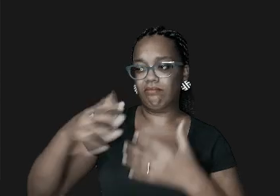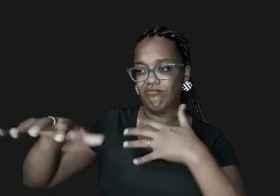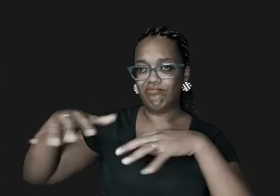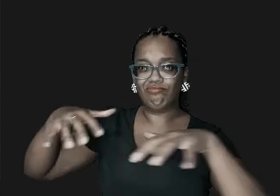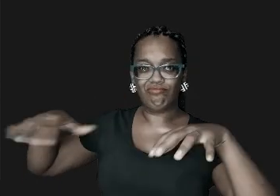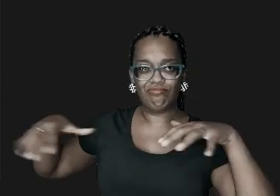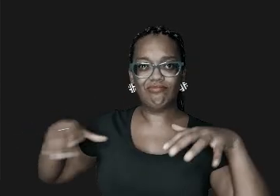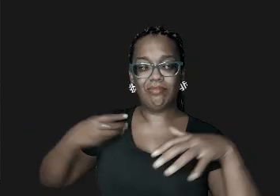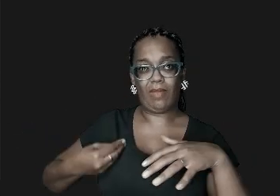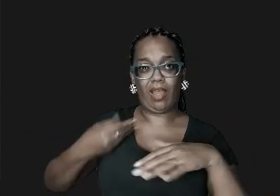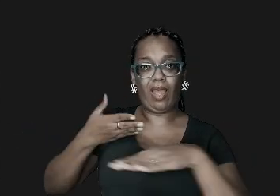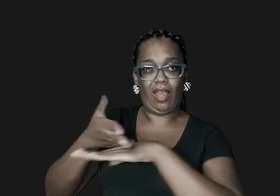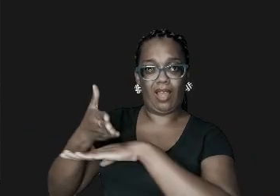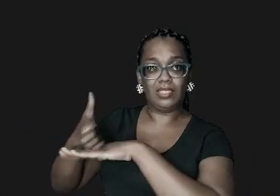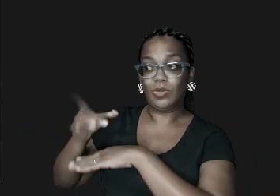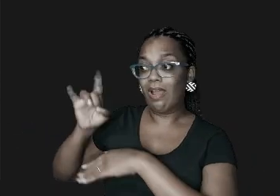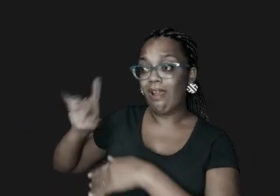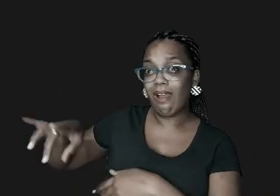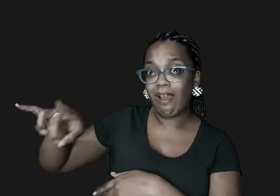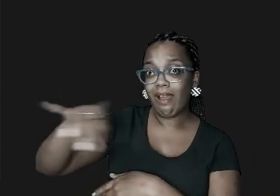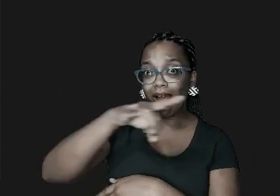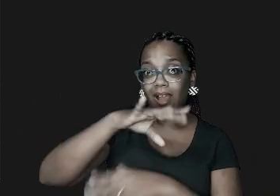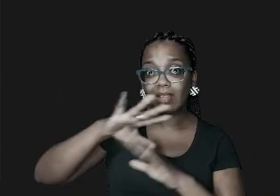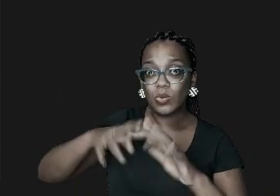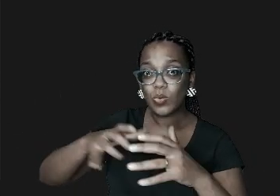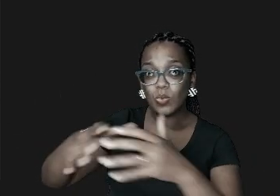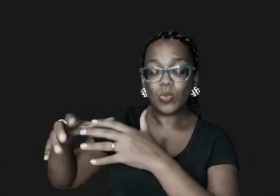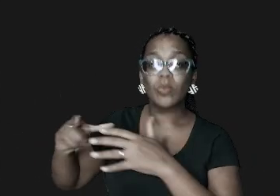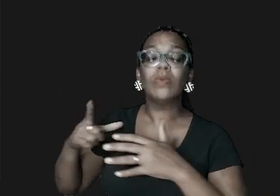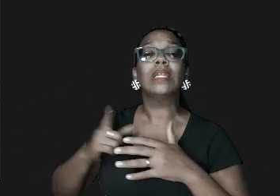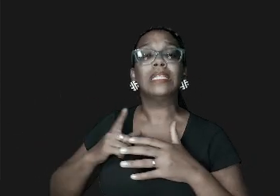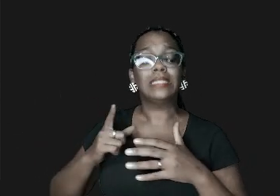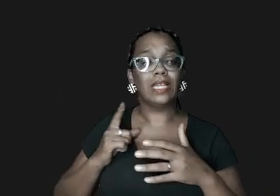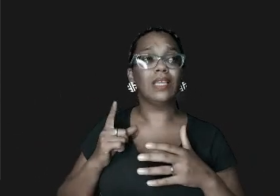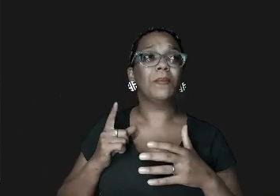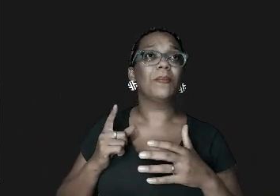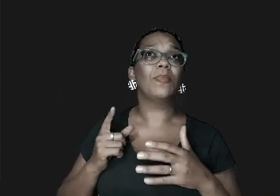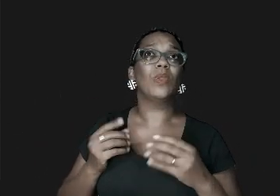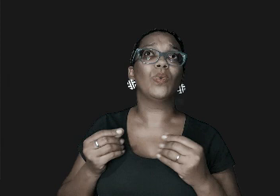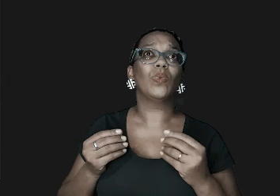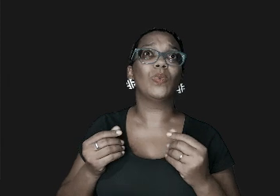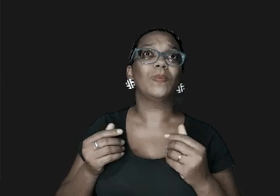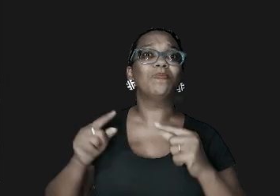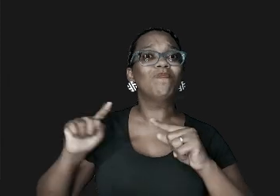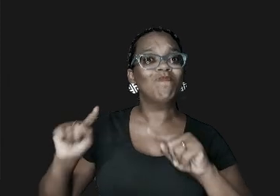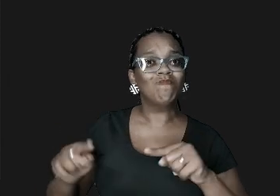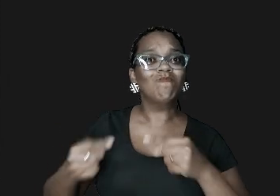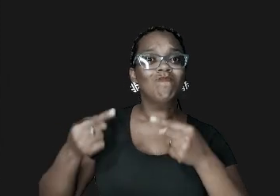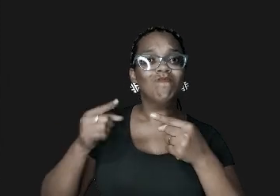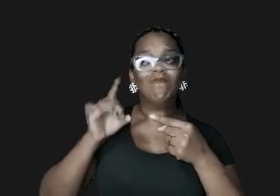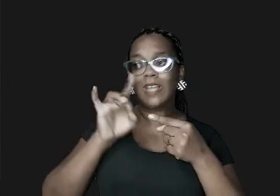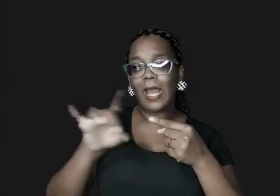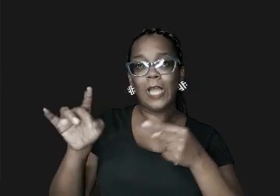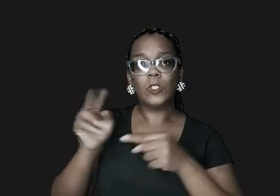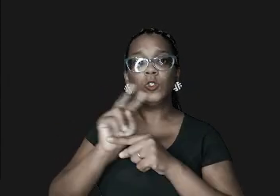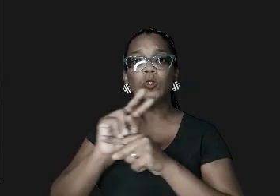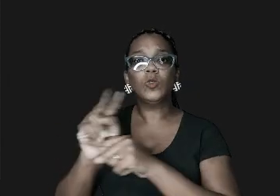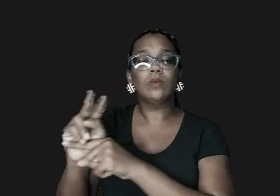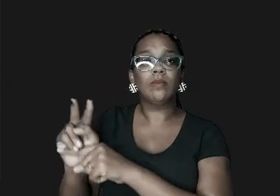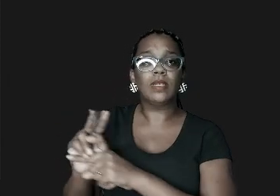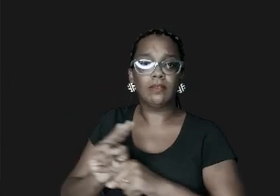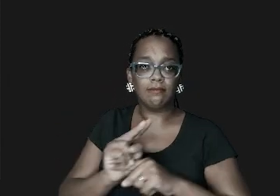fiscaliza esses participantes as superintendências ela tem o